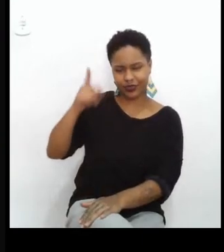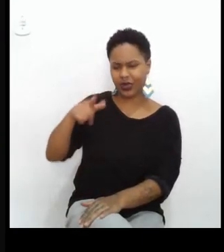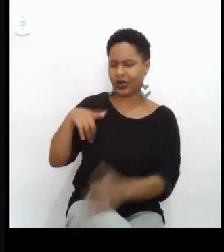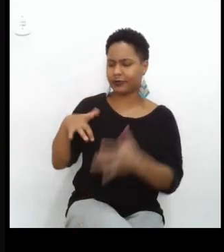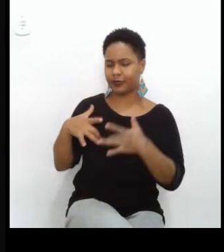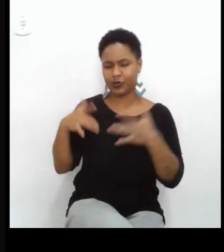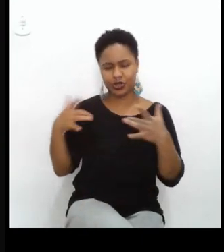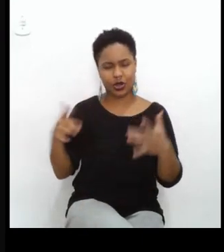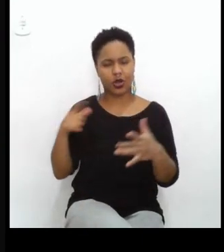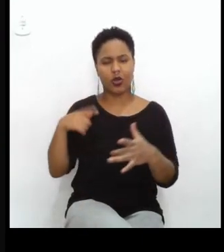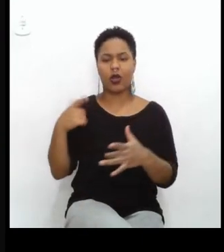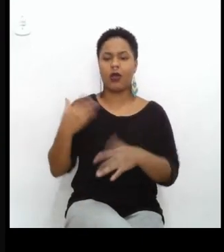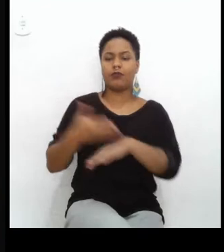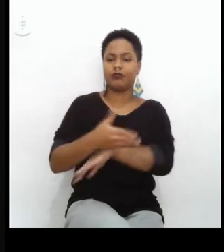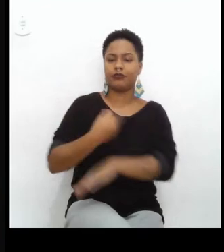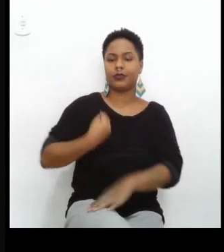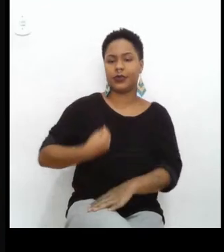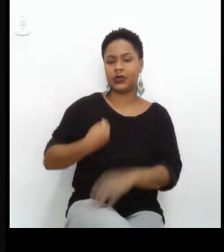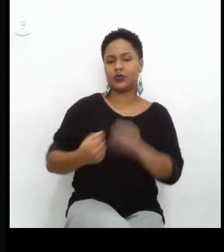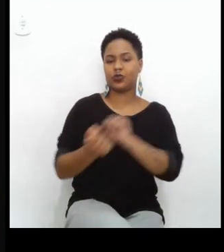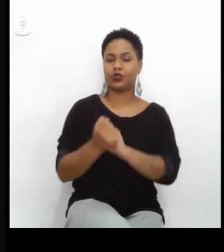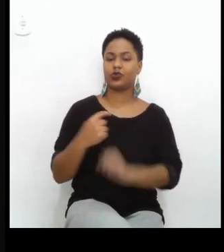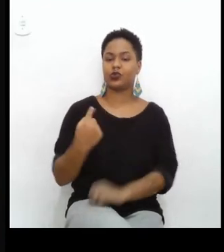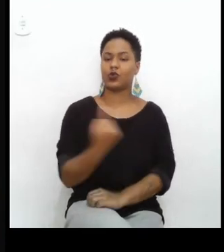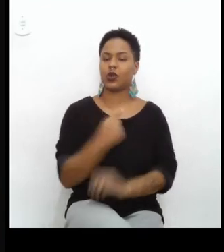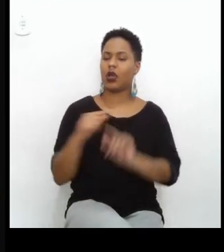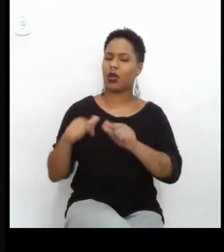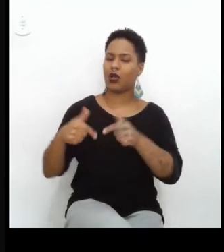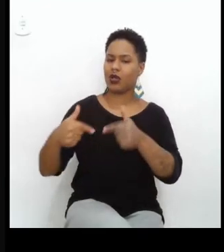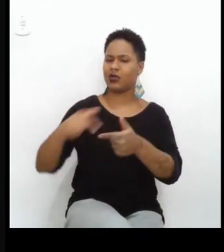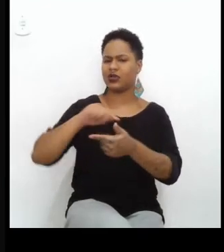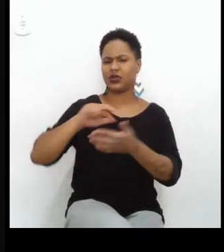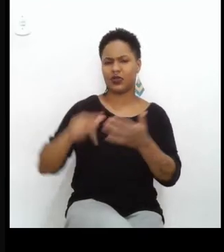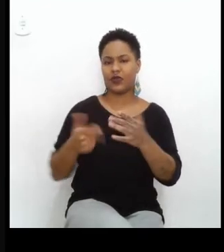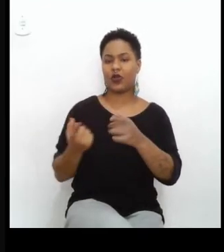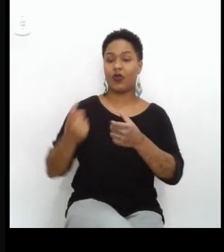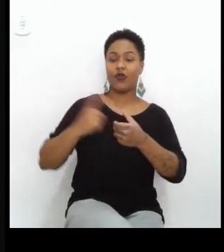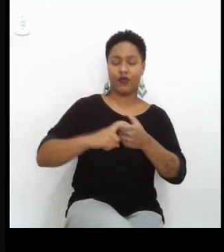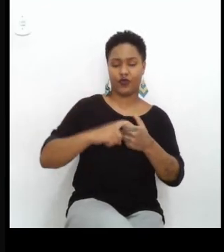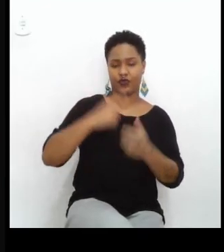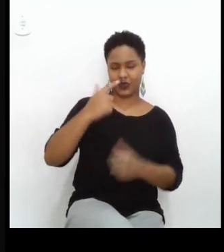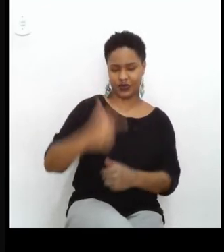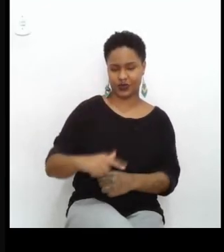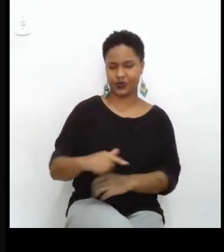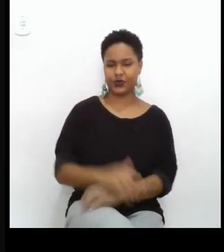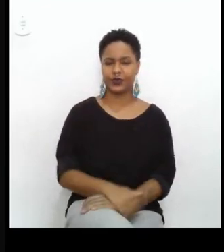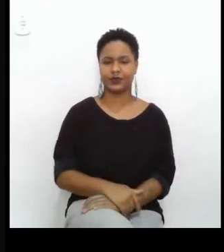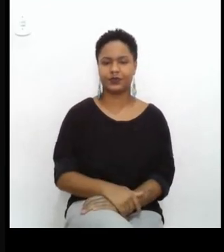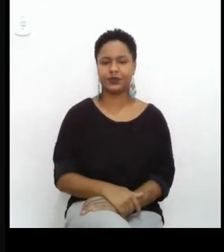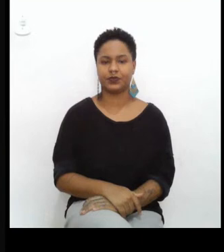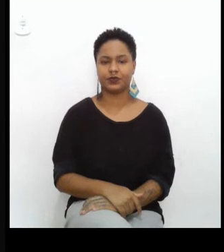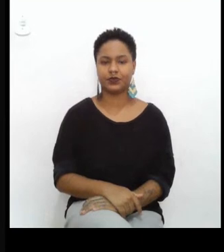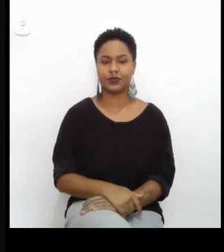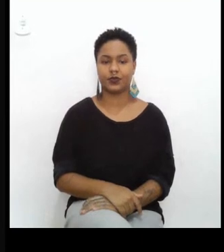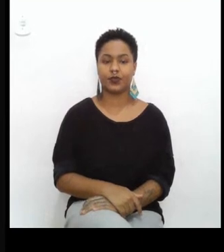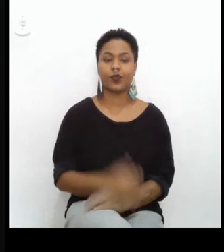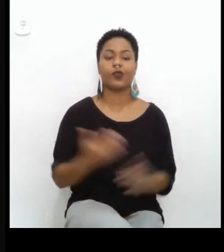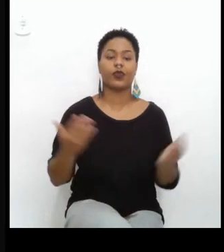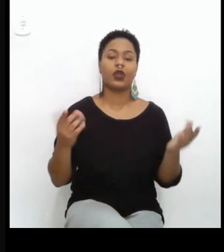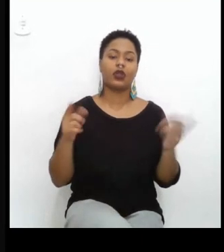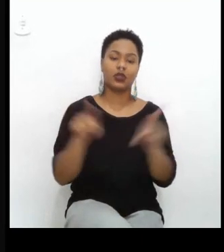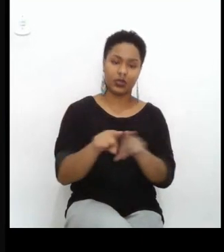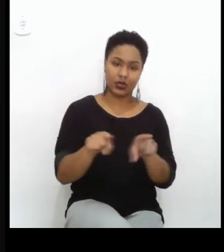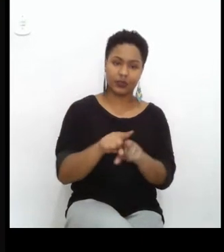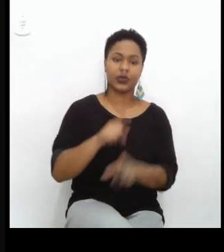é voltar a render daqui a pouco a gente tem e outra teve